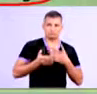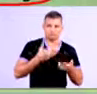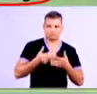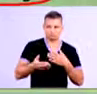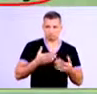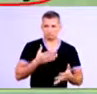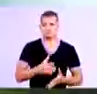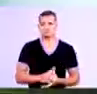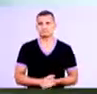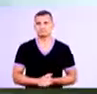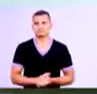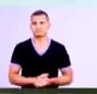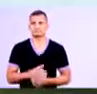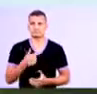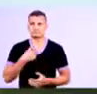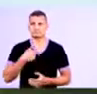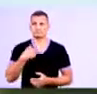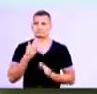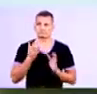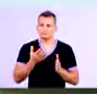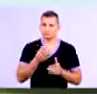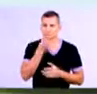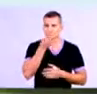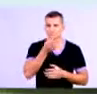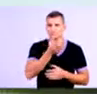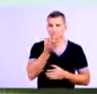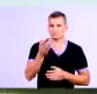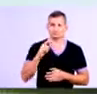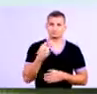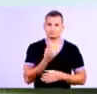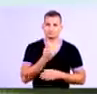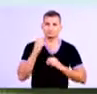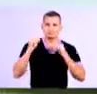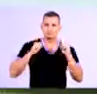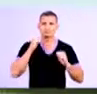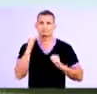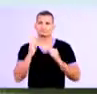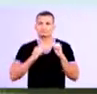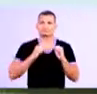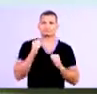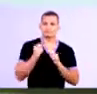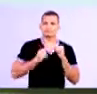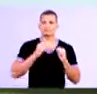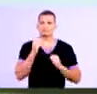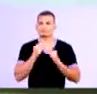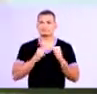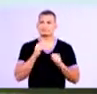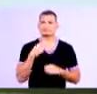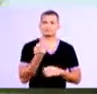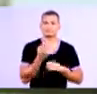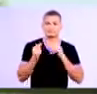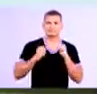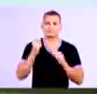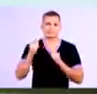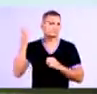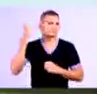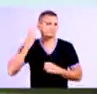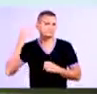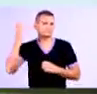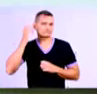com vocês que quando a gente está numa discoteca, né, a gente está lá naquele agito todo, na